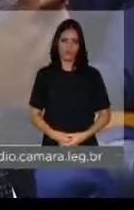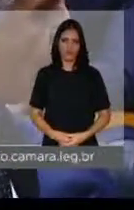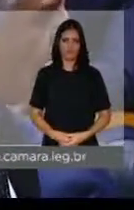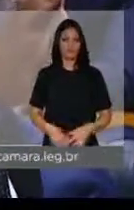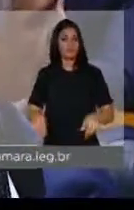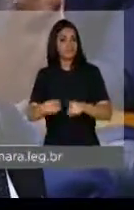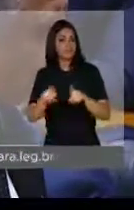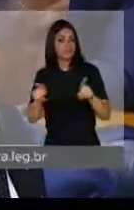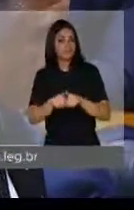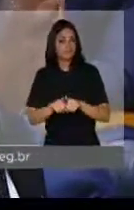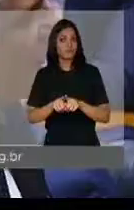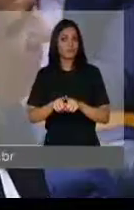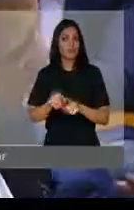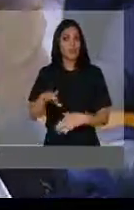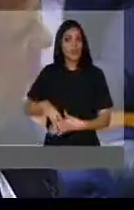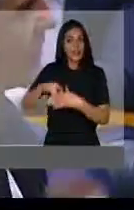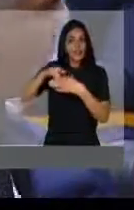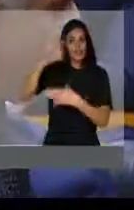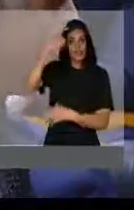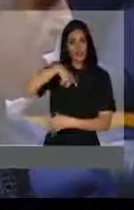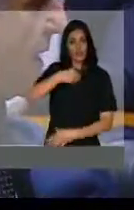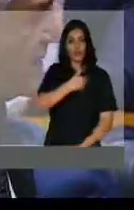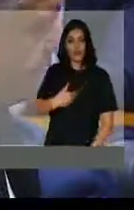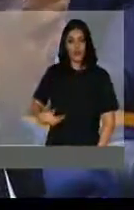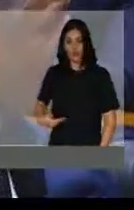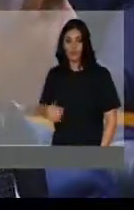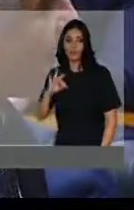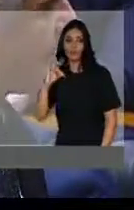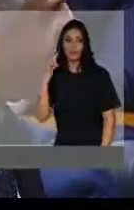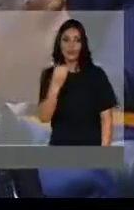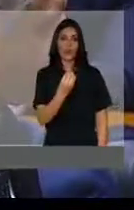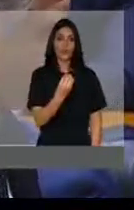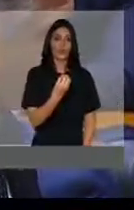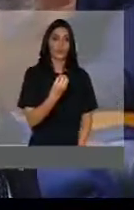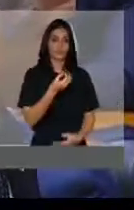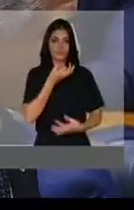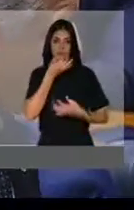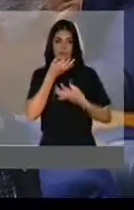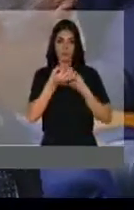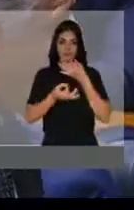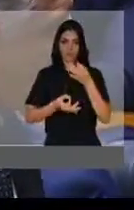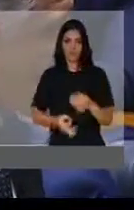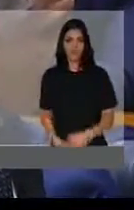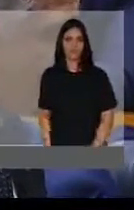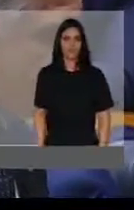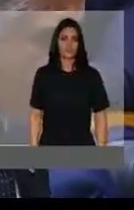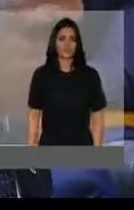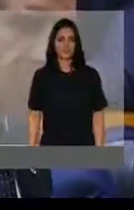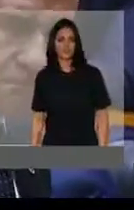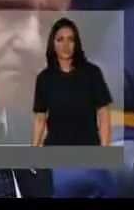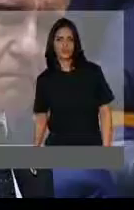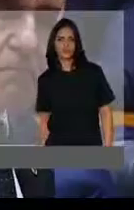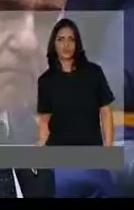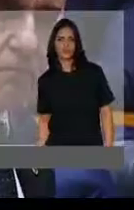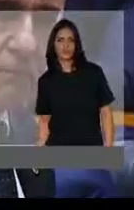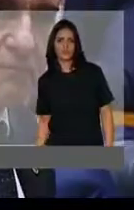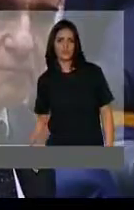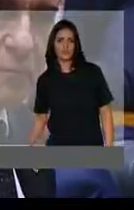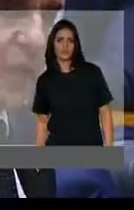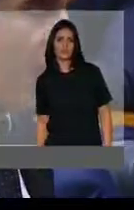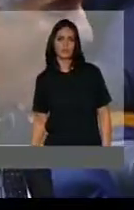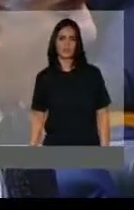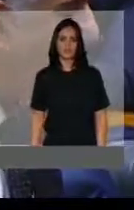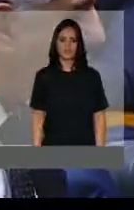ouvi aqui enquanto líder do governo, não é todas as sugestões, só para encerrar, senhor presidente, todas as sugestões que me